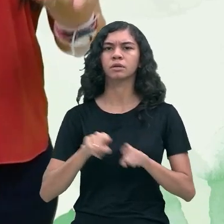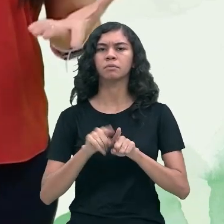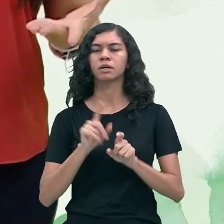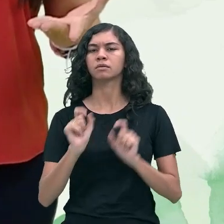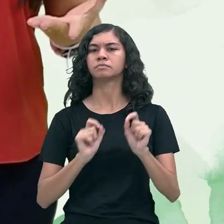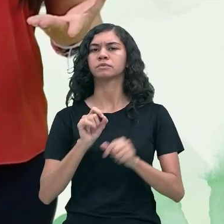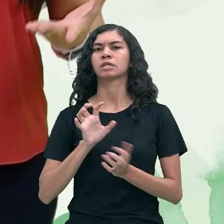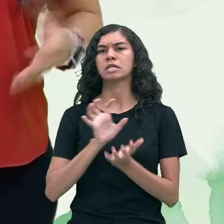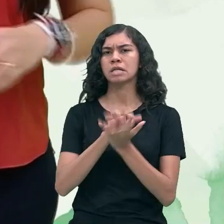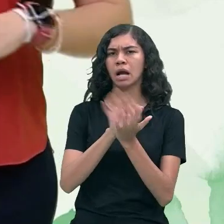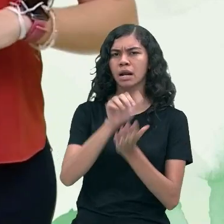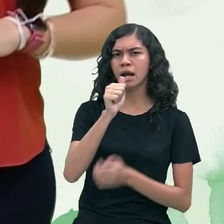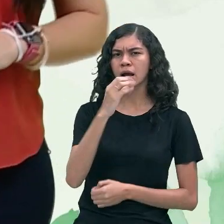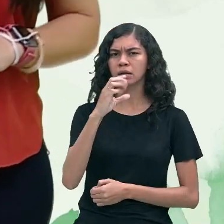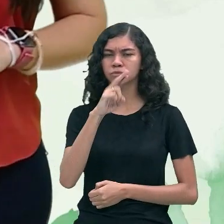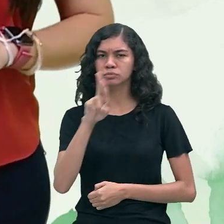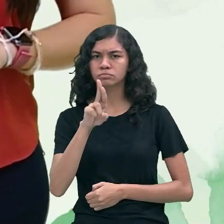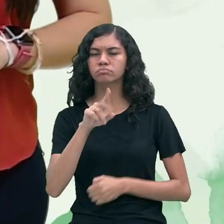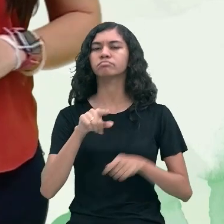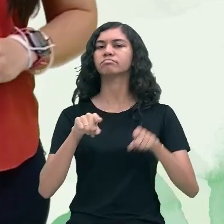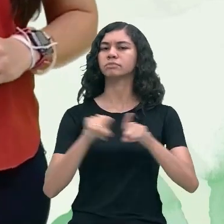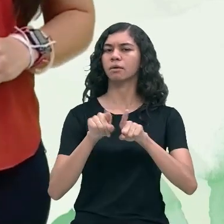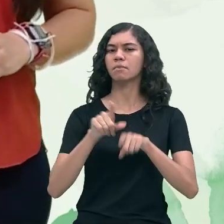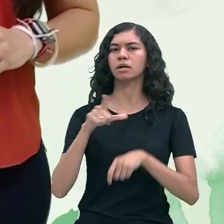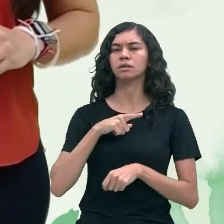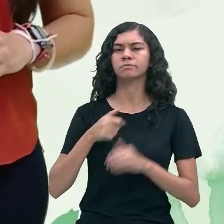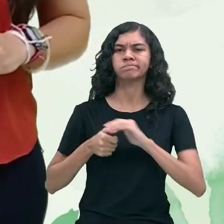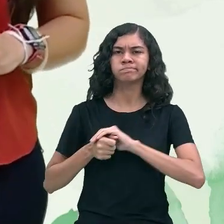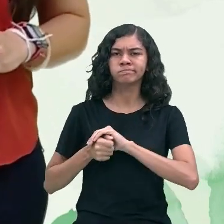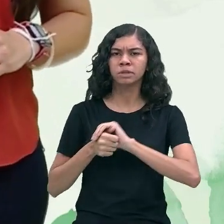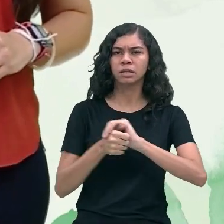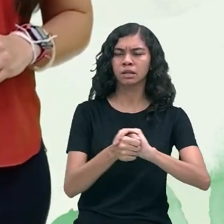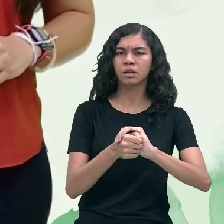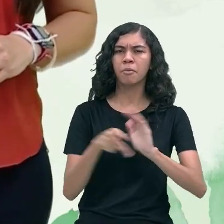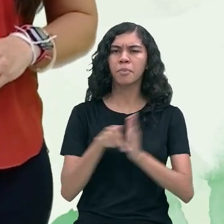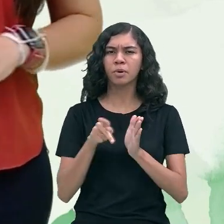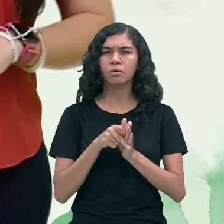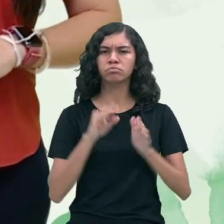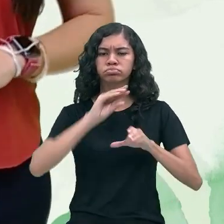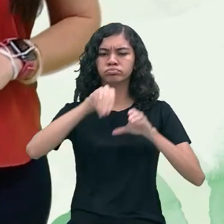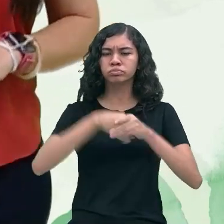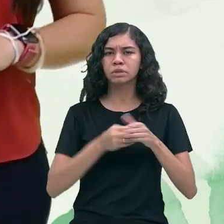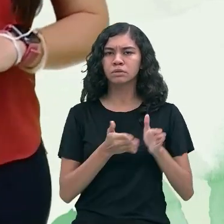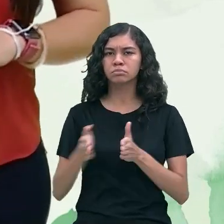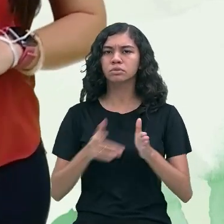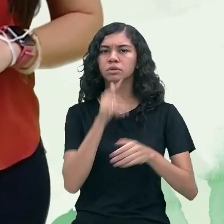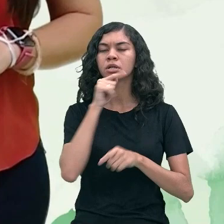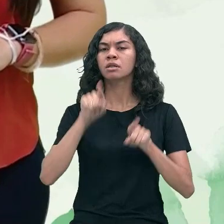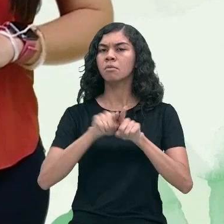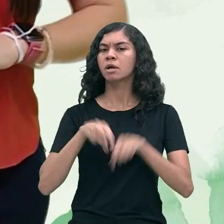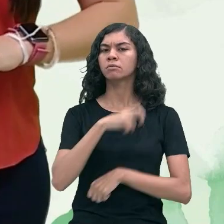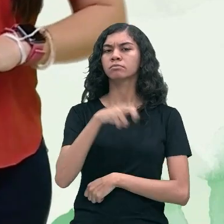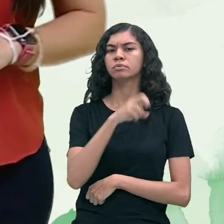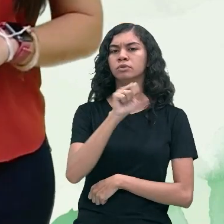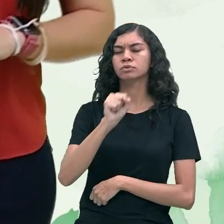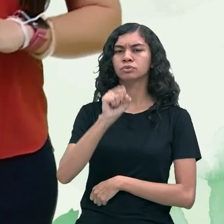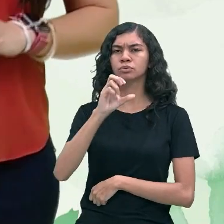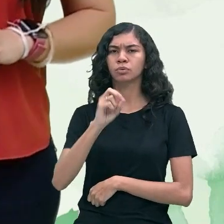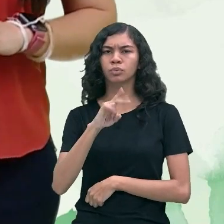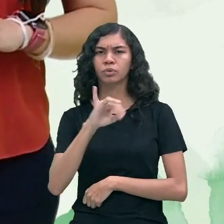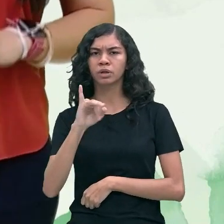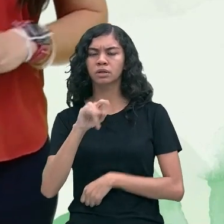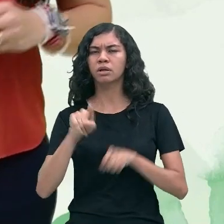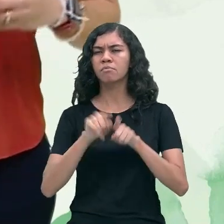grande jacaré-açu, né? Nós temos também a nossa tartaruga de rio, que é o tracajá, e a sucuri, também chamada